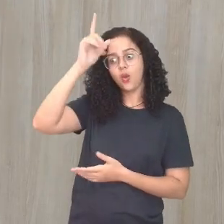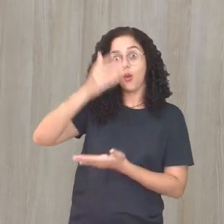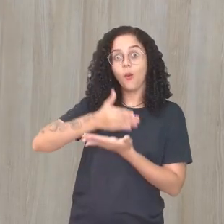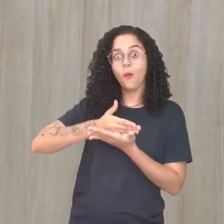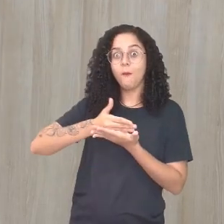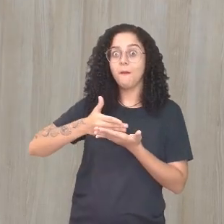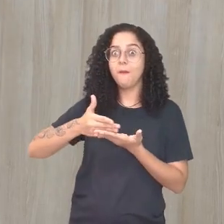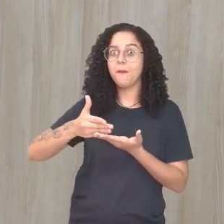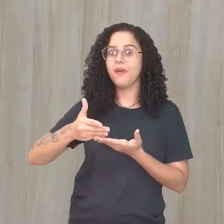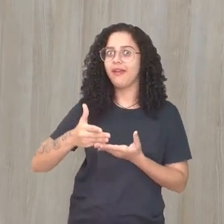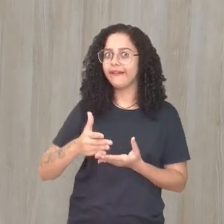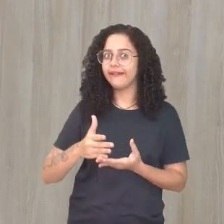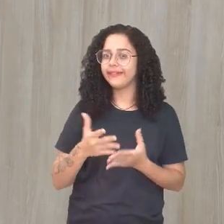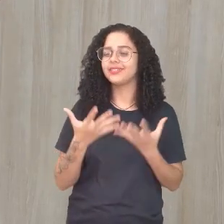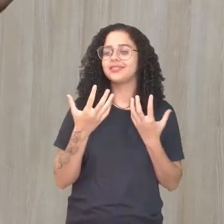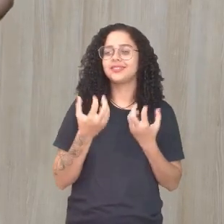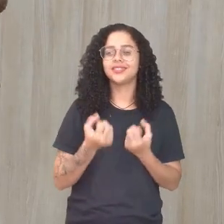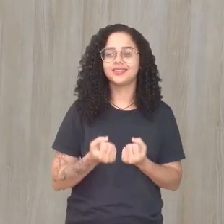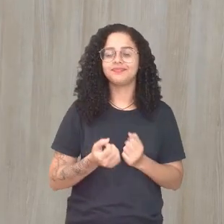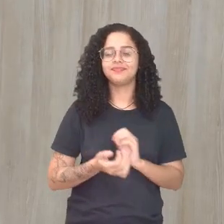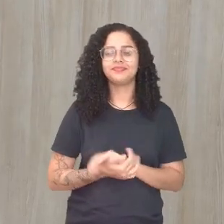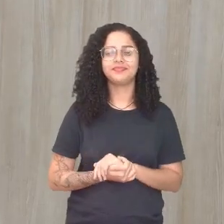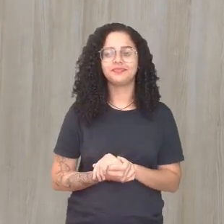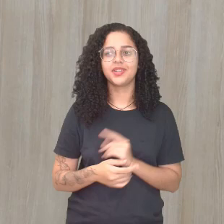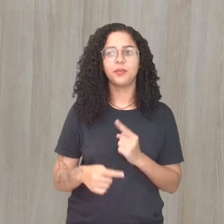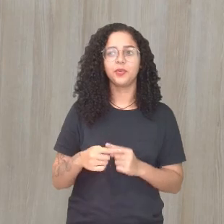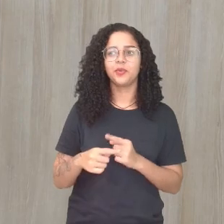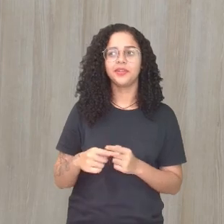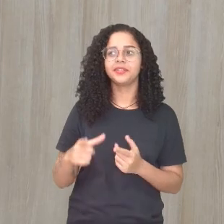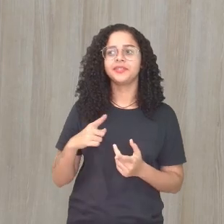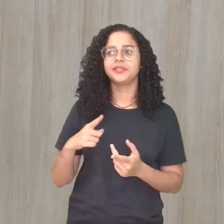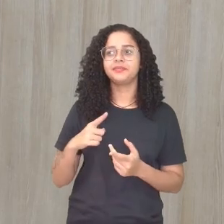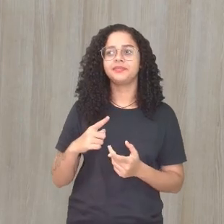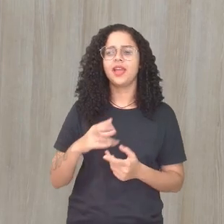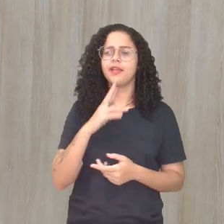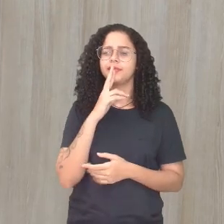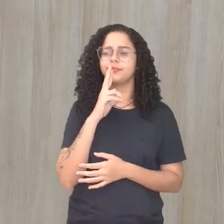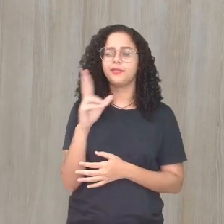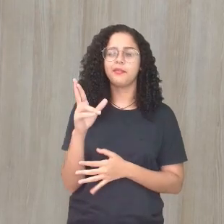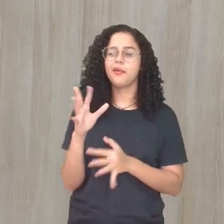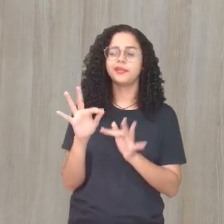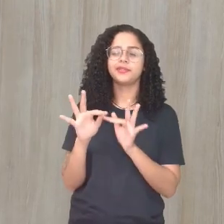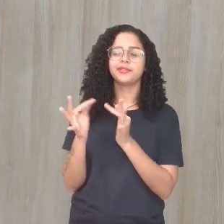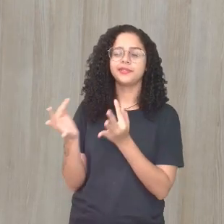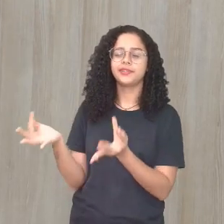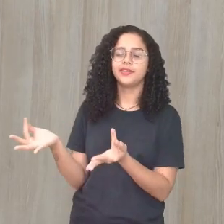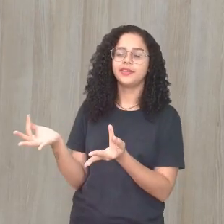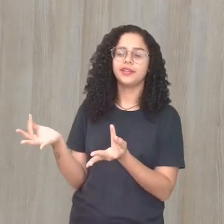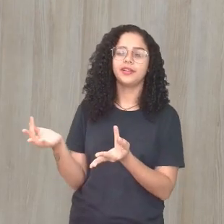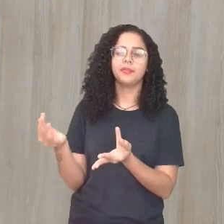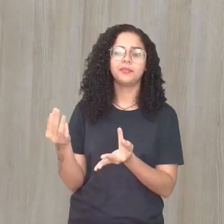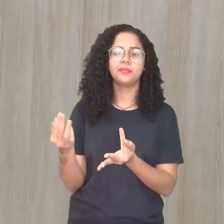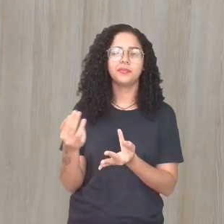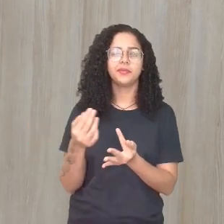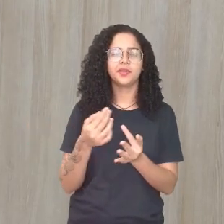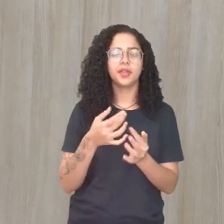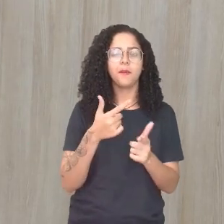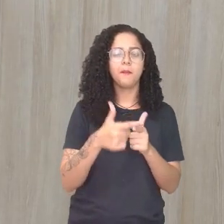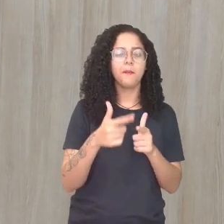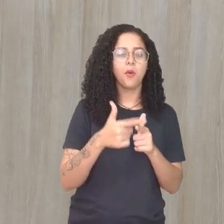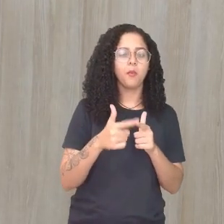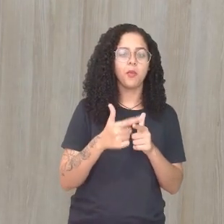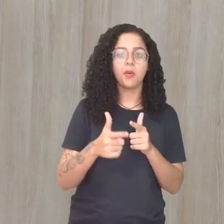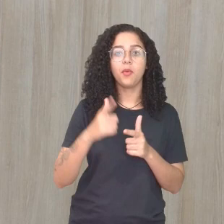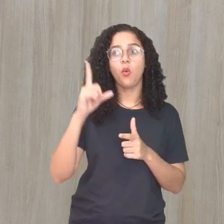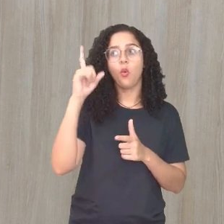começam ganhando aceitação, né? Porque eles trazem respostas bem simples, né, para problemas